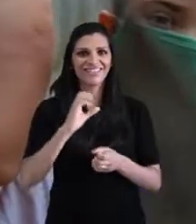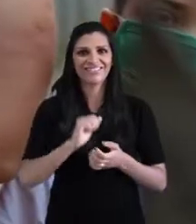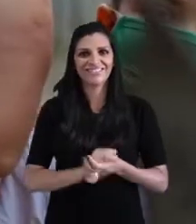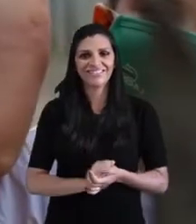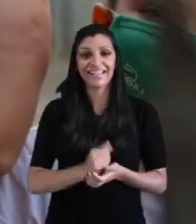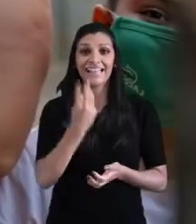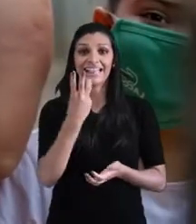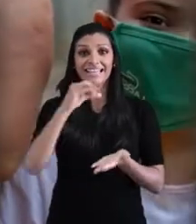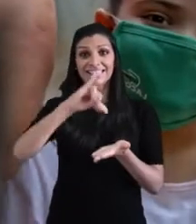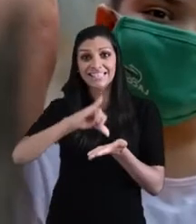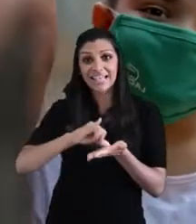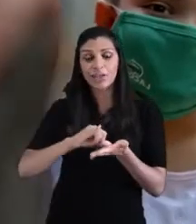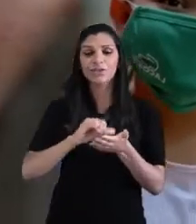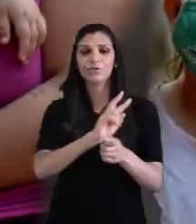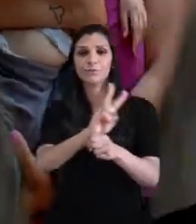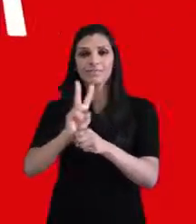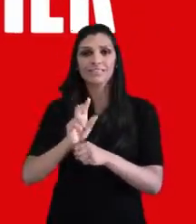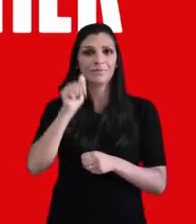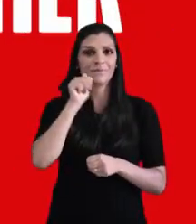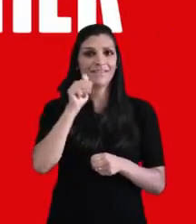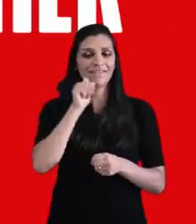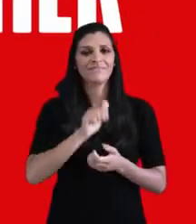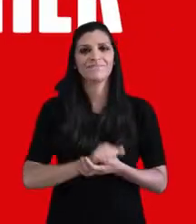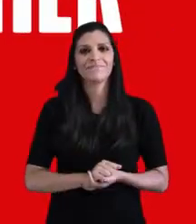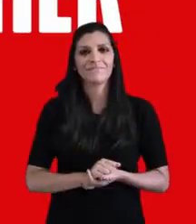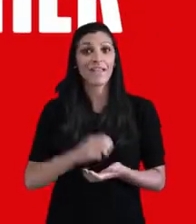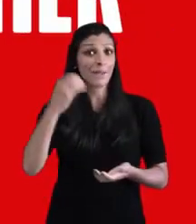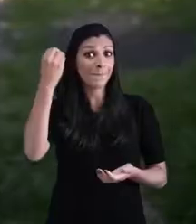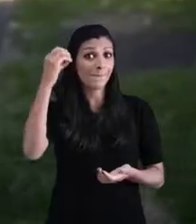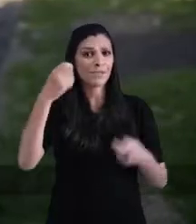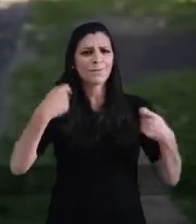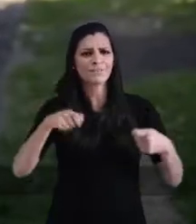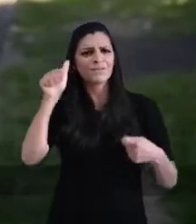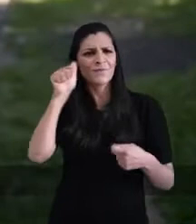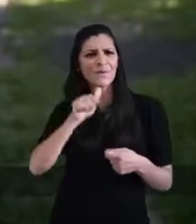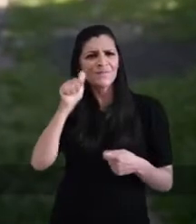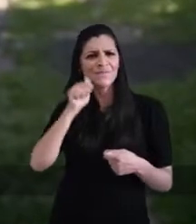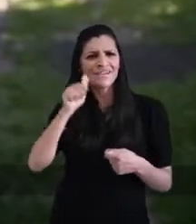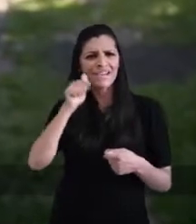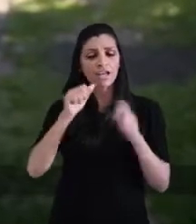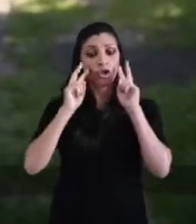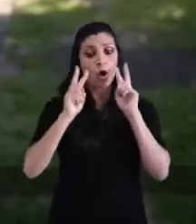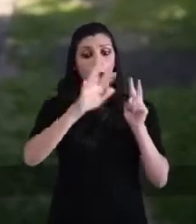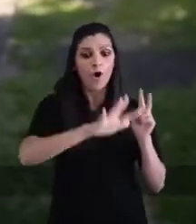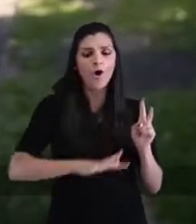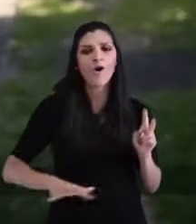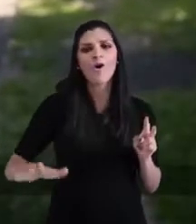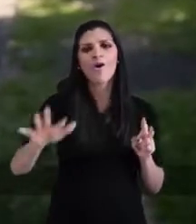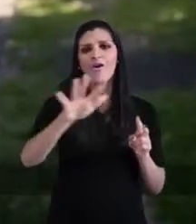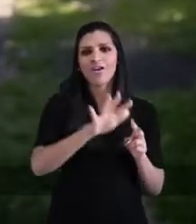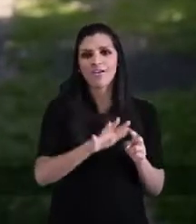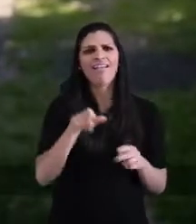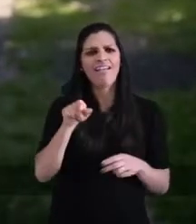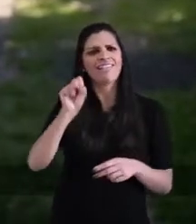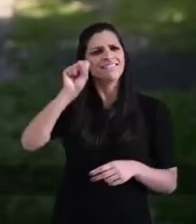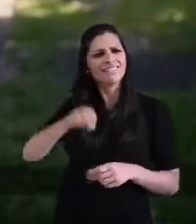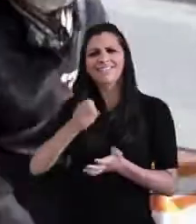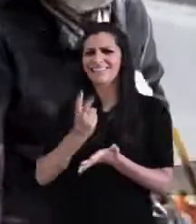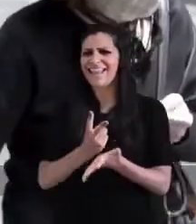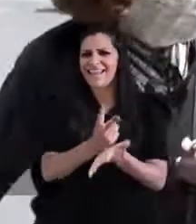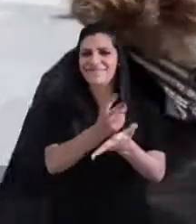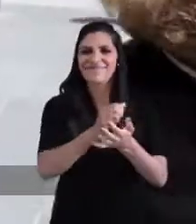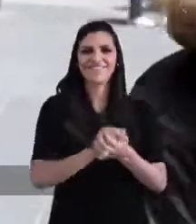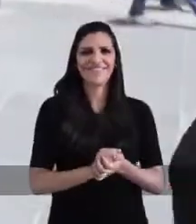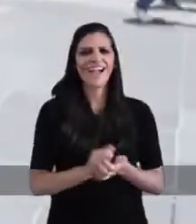mais vagas nas creches, 3 centros de proteção à mulher. Porque Porto Alegre precisa de uma mulher que olhe por todos